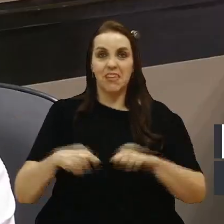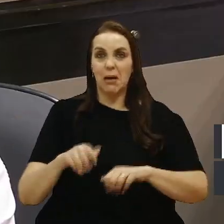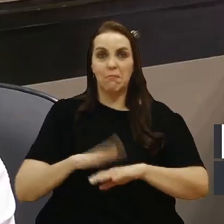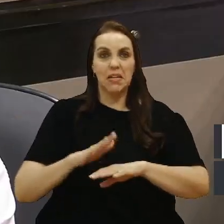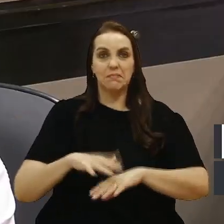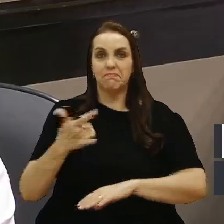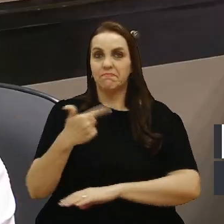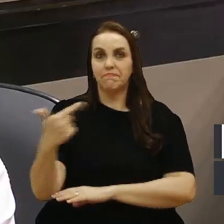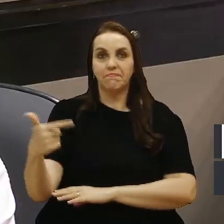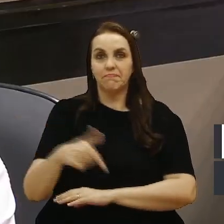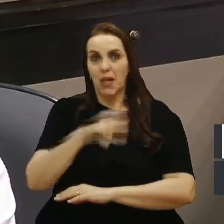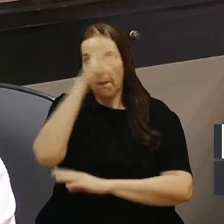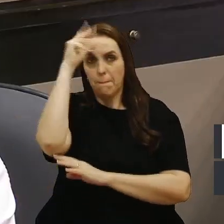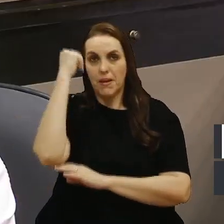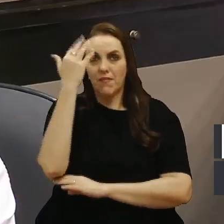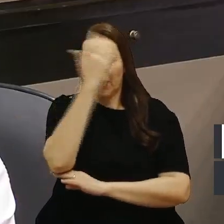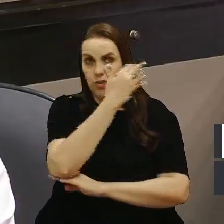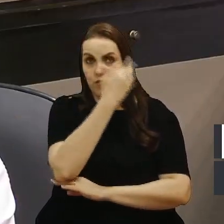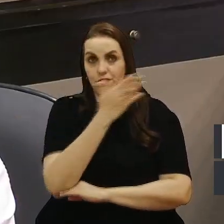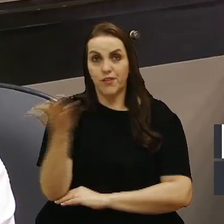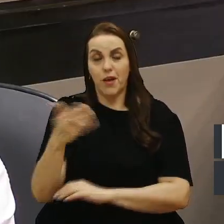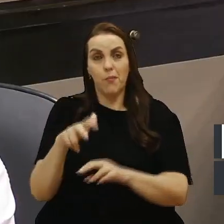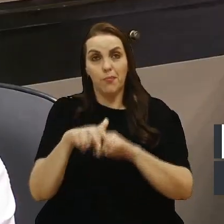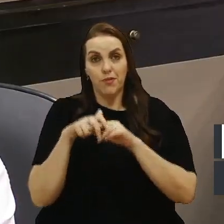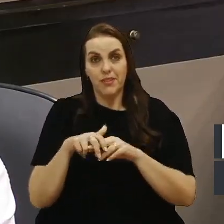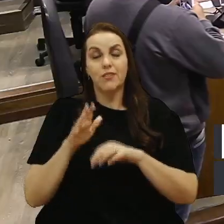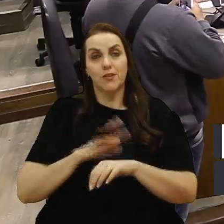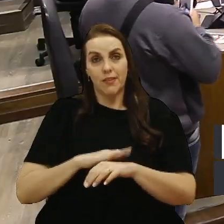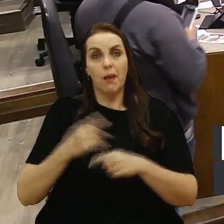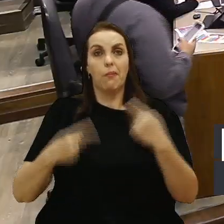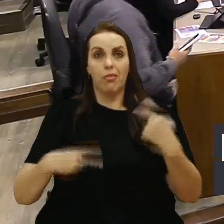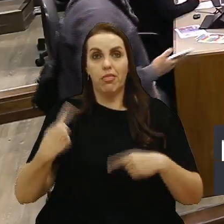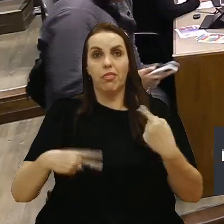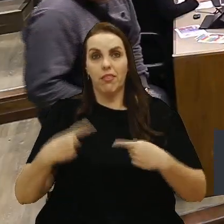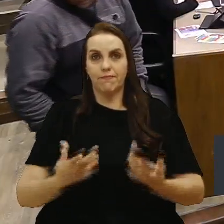incompetente, que é o prefeito. Por isso que a gente está aqui tanto tempo. Muito obrigado, presidente. Para declarar o voto, vereador